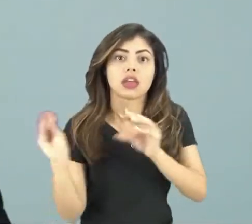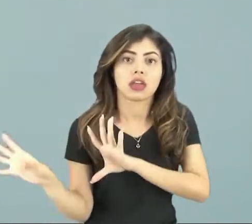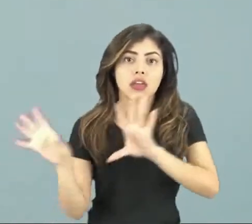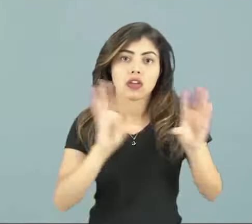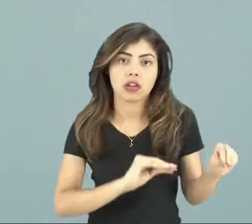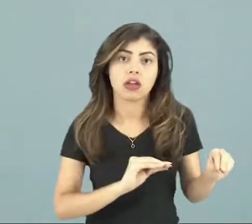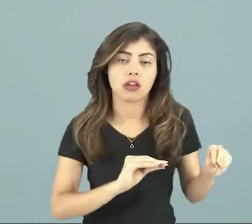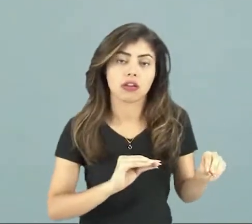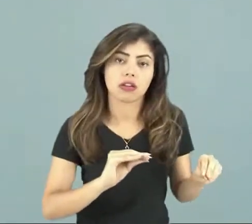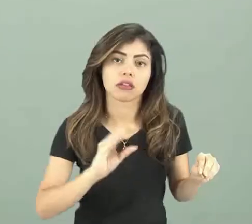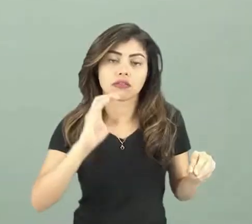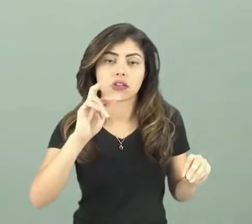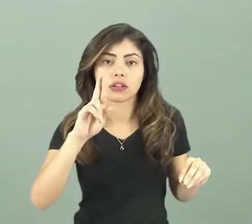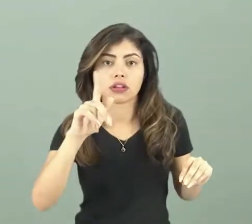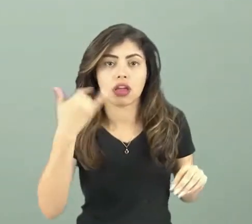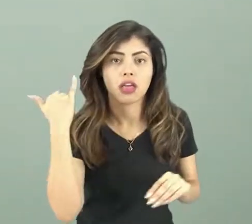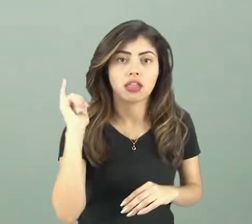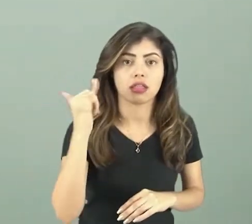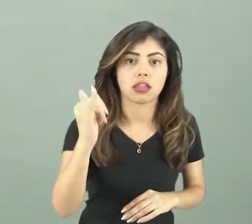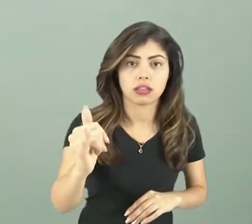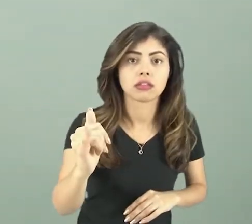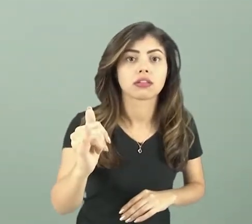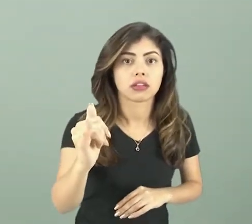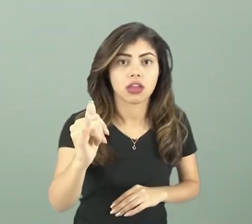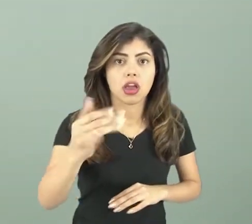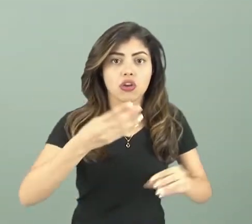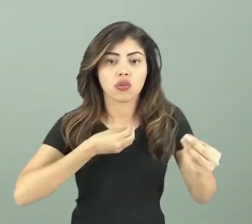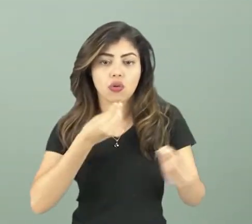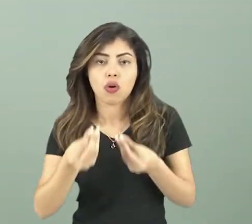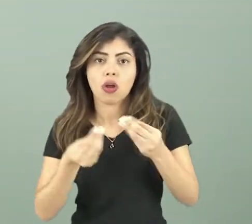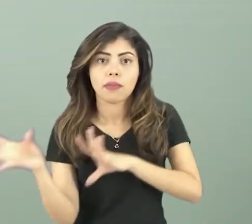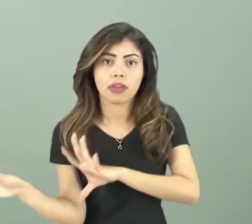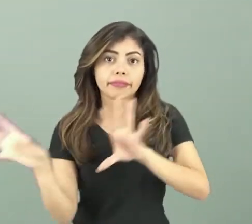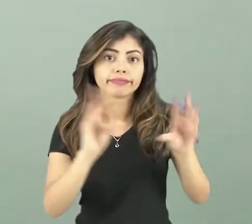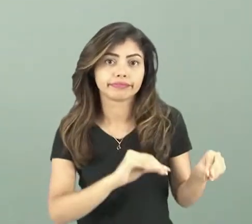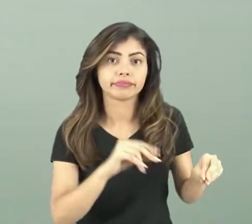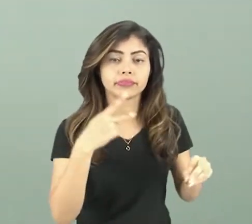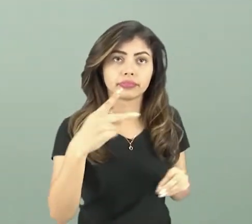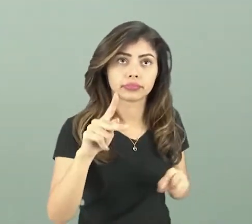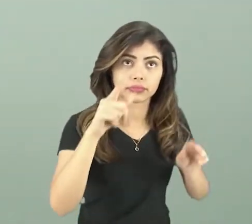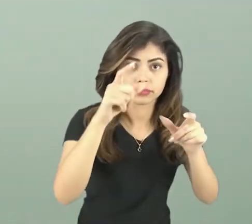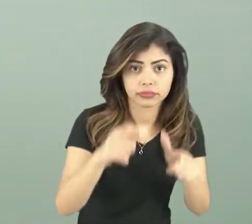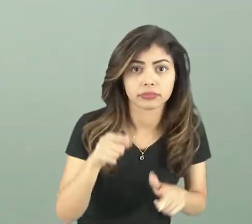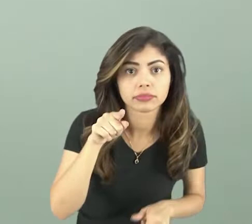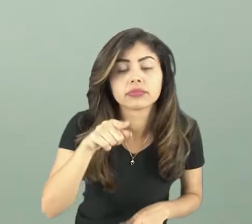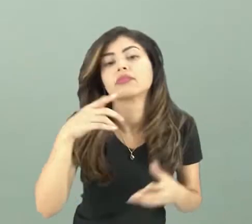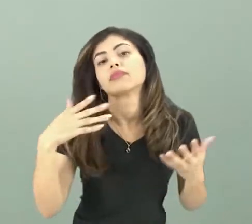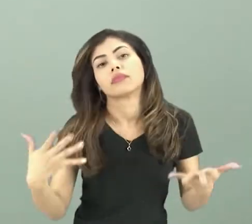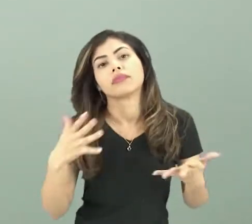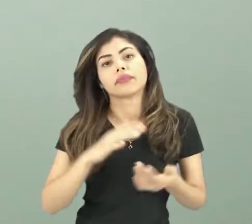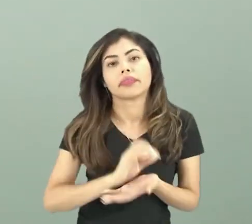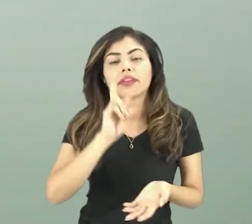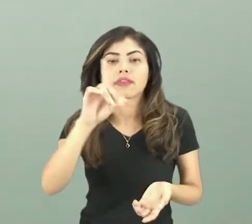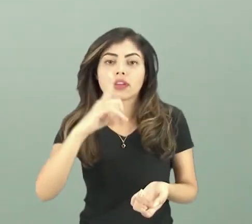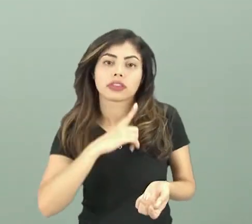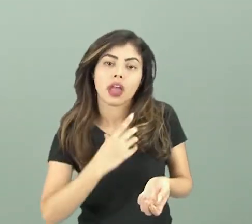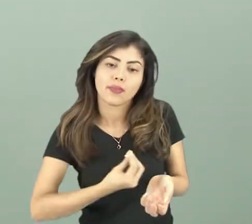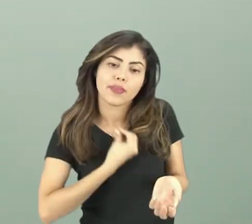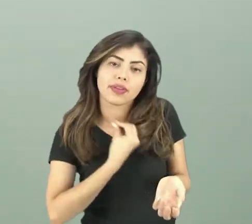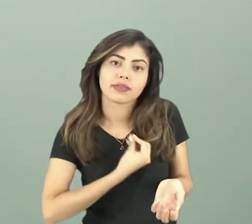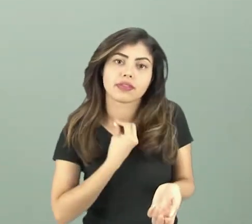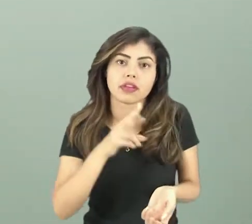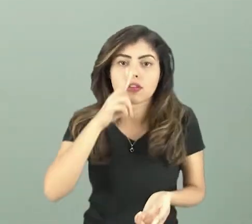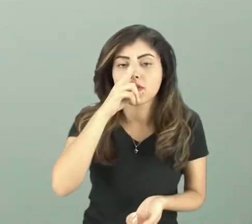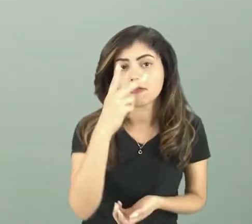uma carga elétrica de modo que ela se desloque nesse local, vai haver a presença de